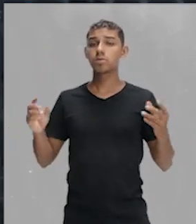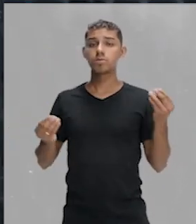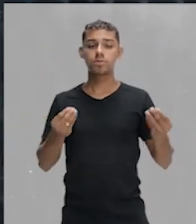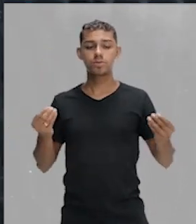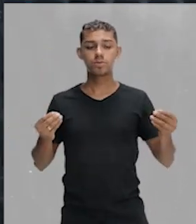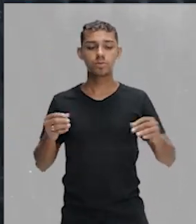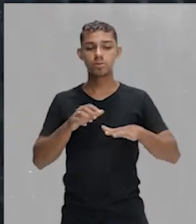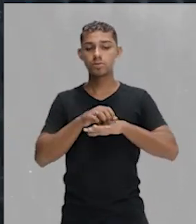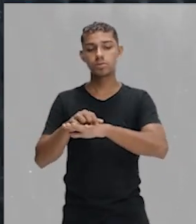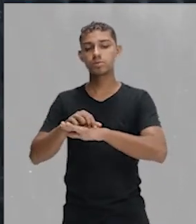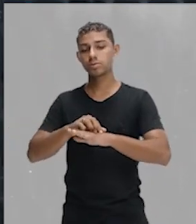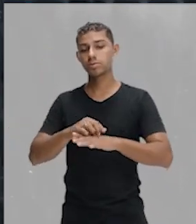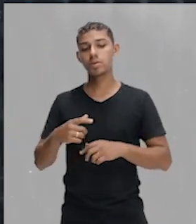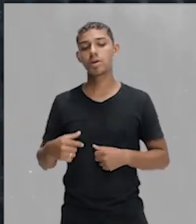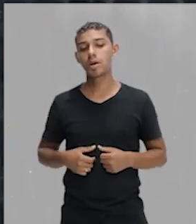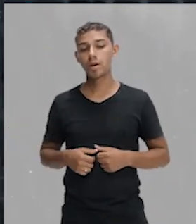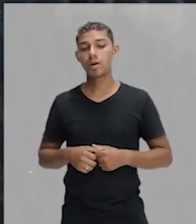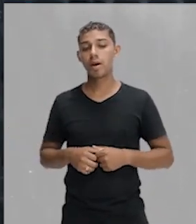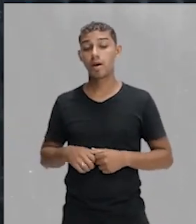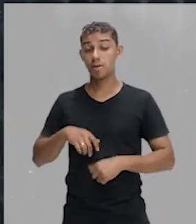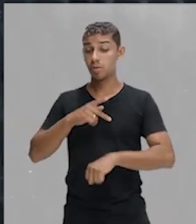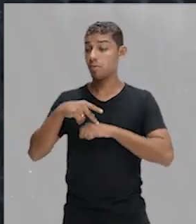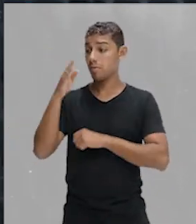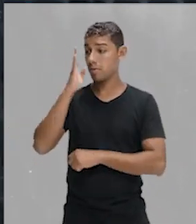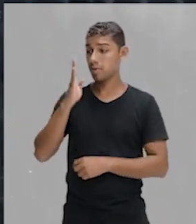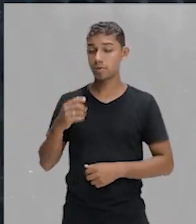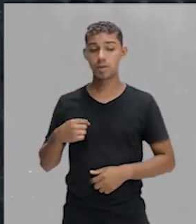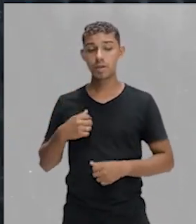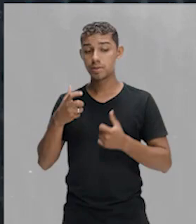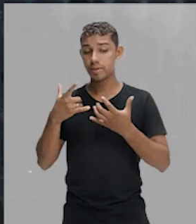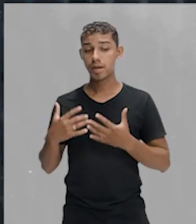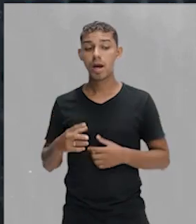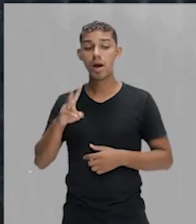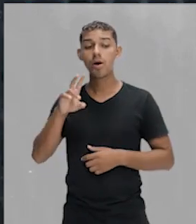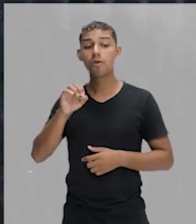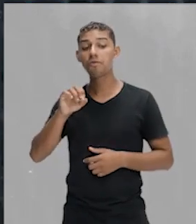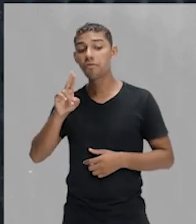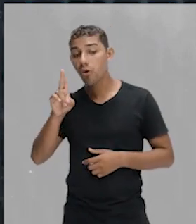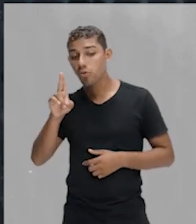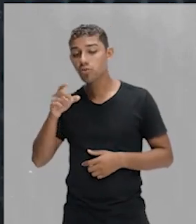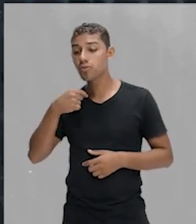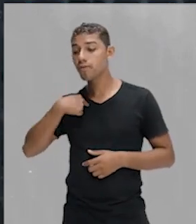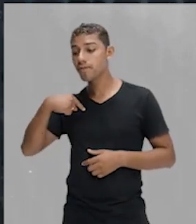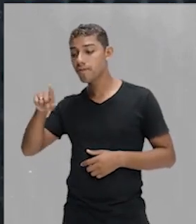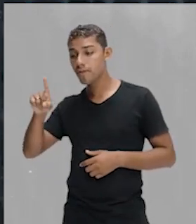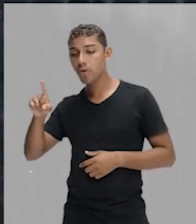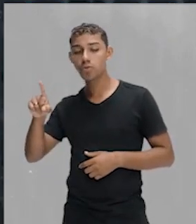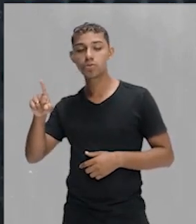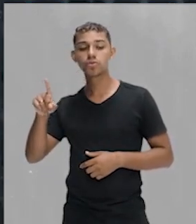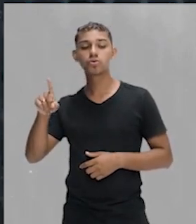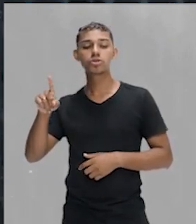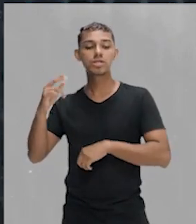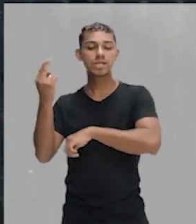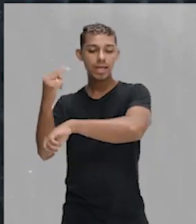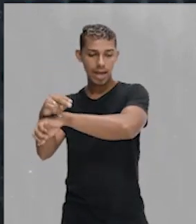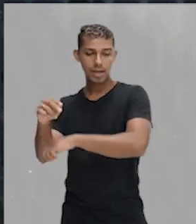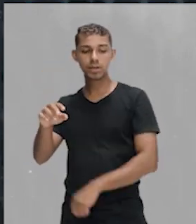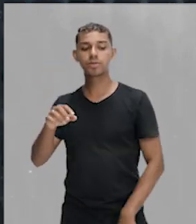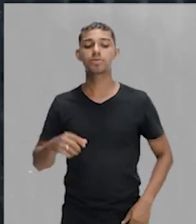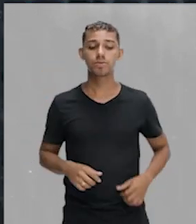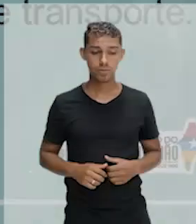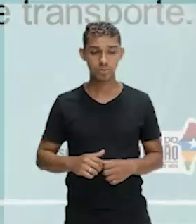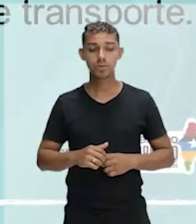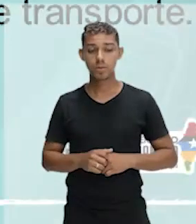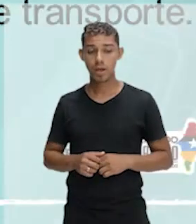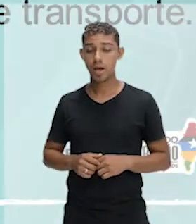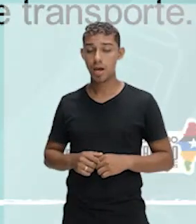falamos voo de táxi, tá? Já em espanhol, nós falamos voy en taxi.